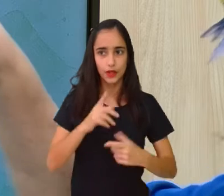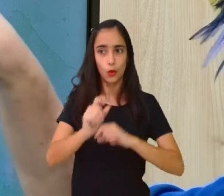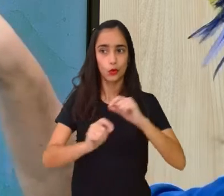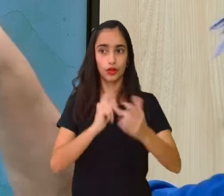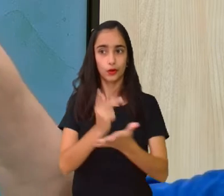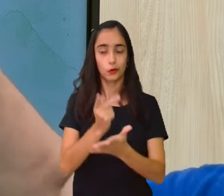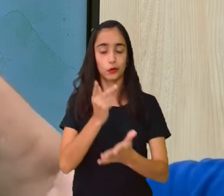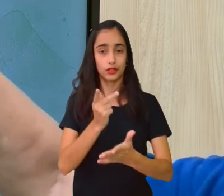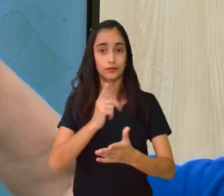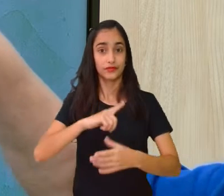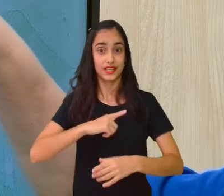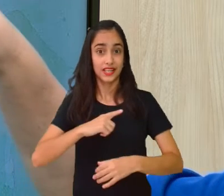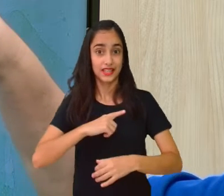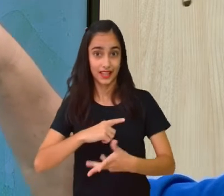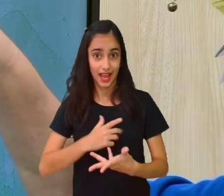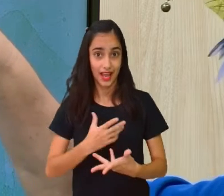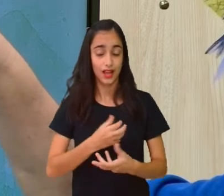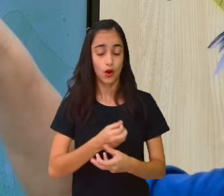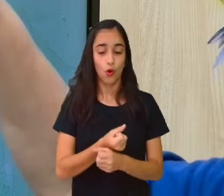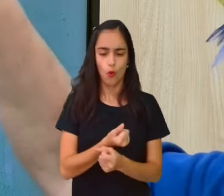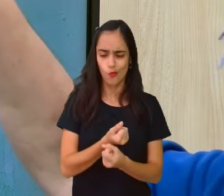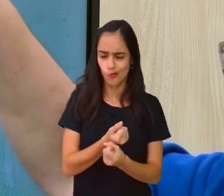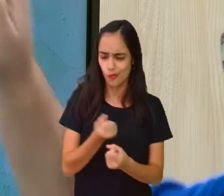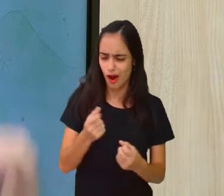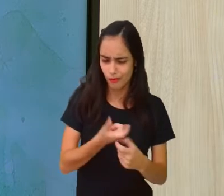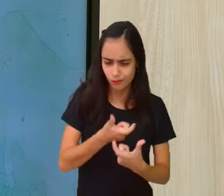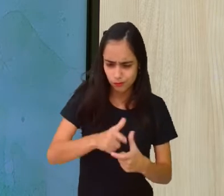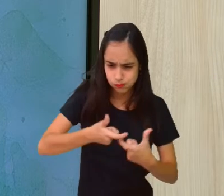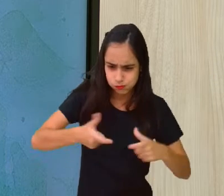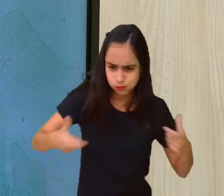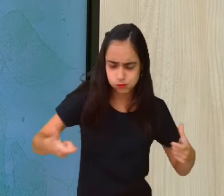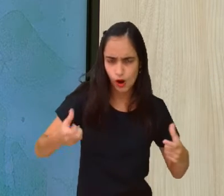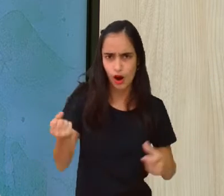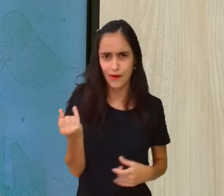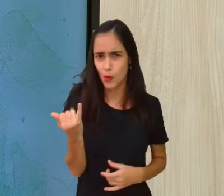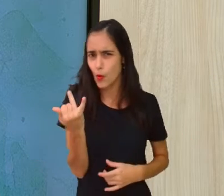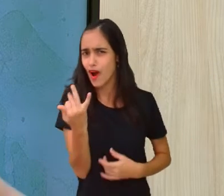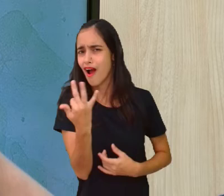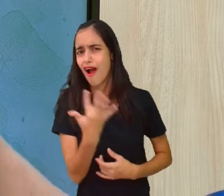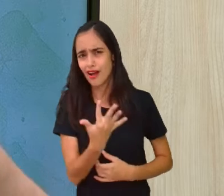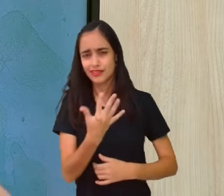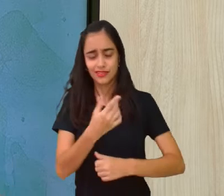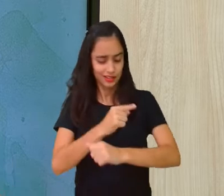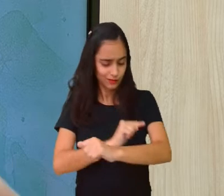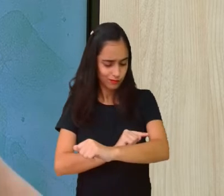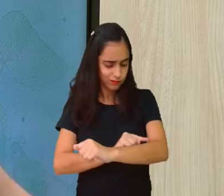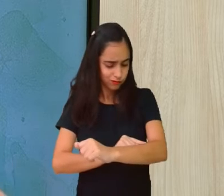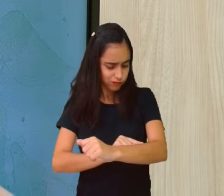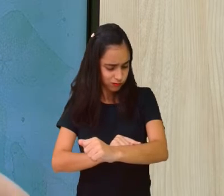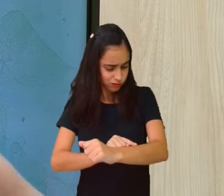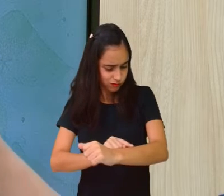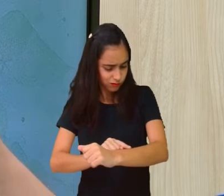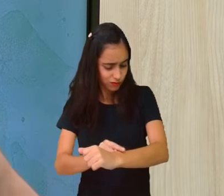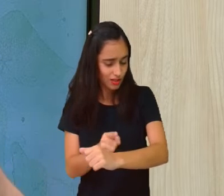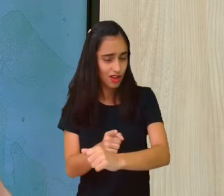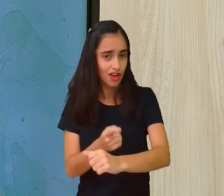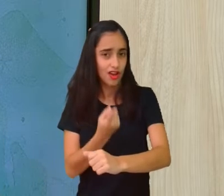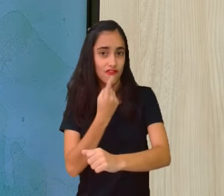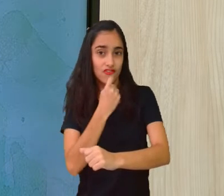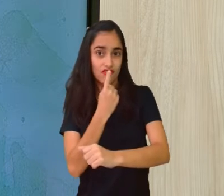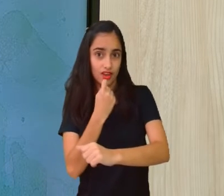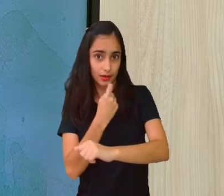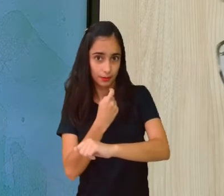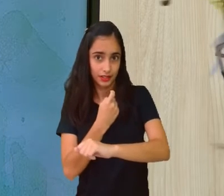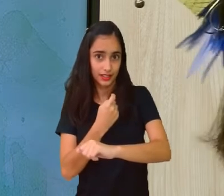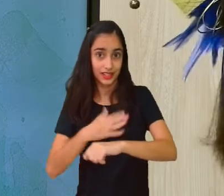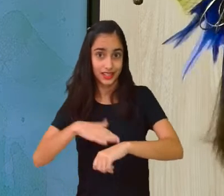pele existe uma grande quantidade de vasos bem próximos. E eles vão começar a liberar os neutrófilos